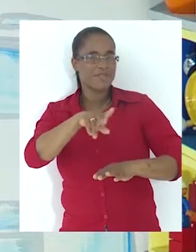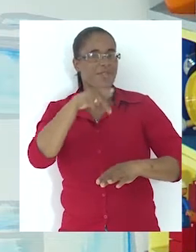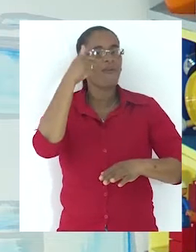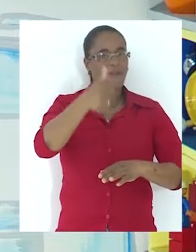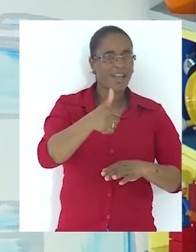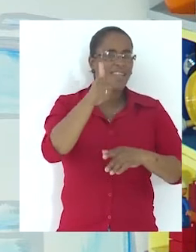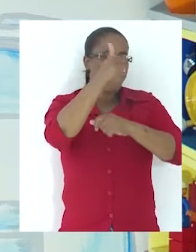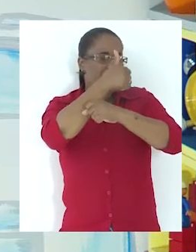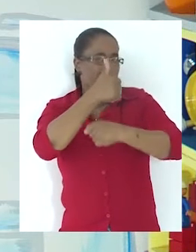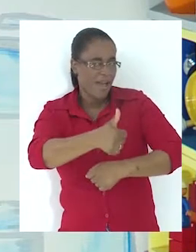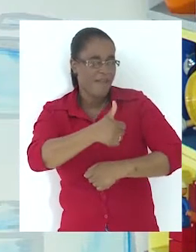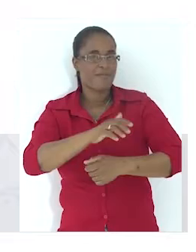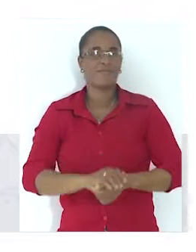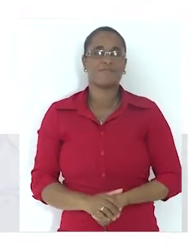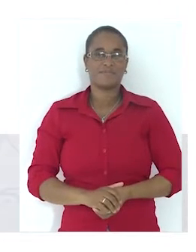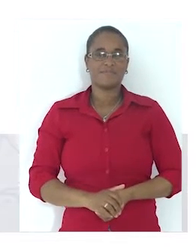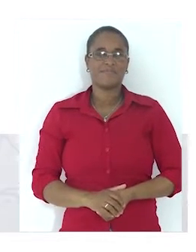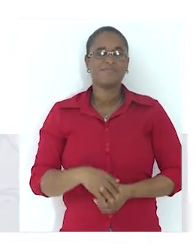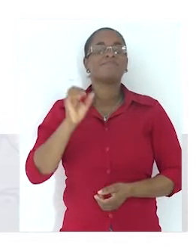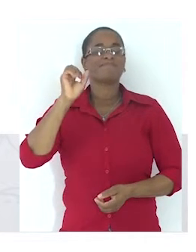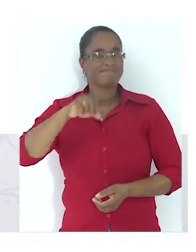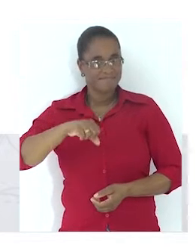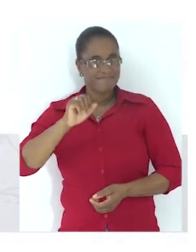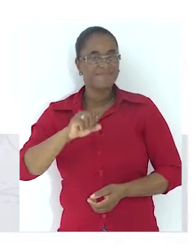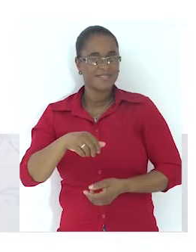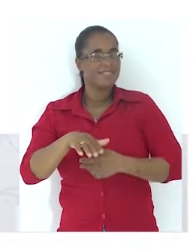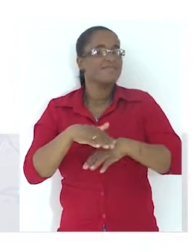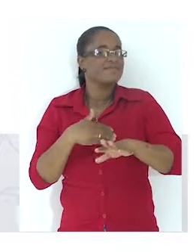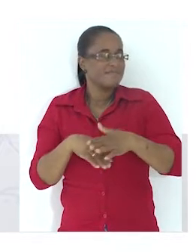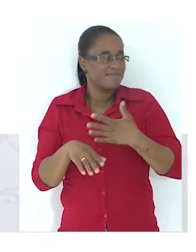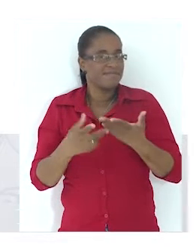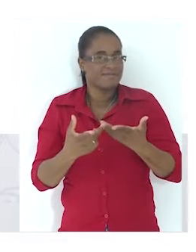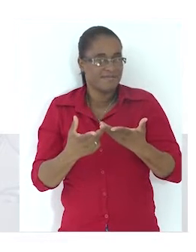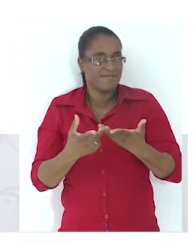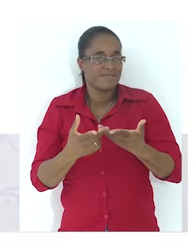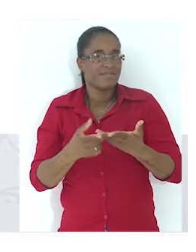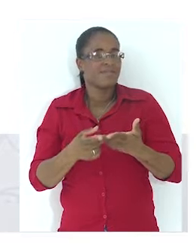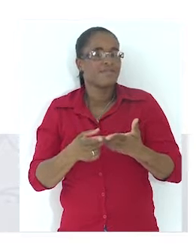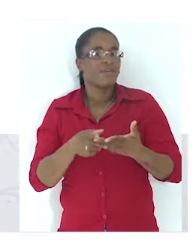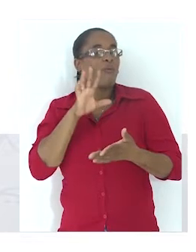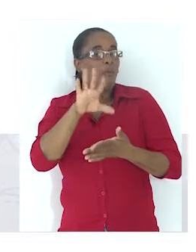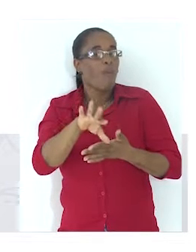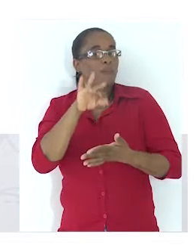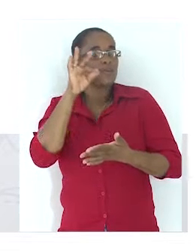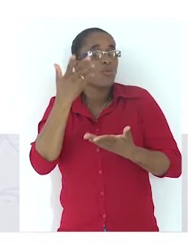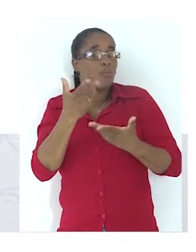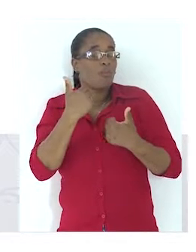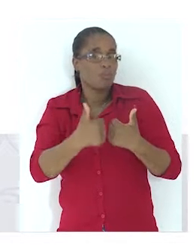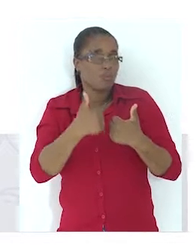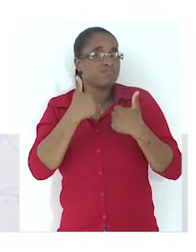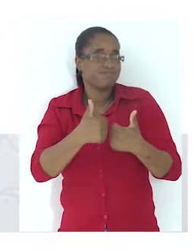corretamente, brava. Então, sim, efetivamente, foi uma opção